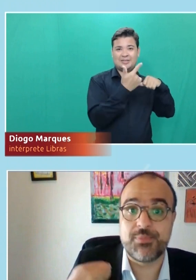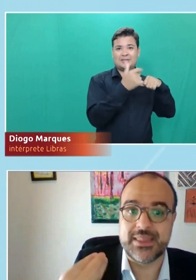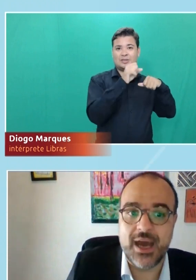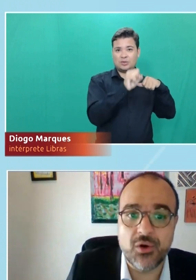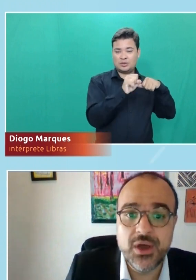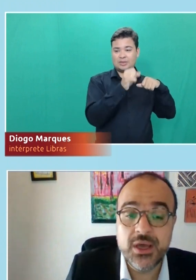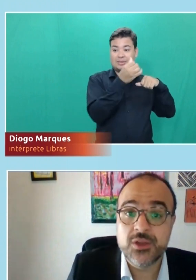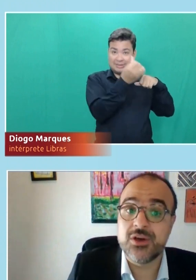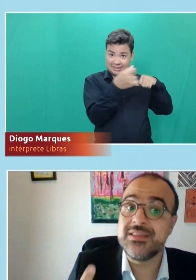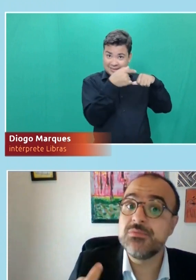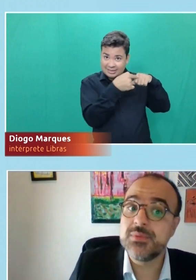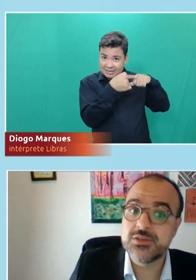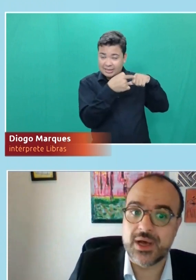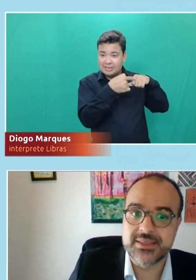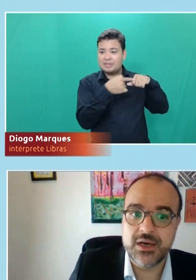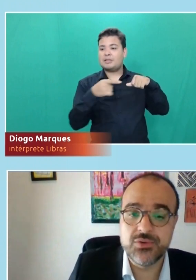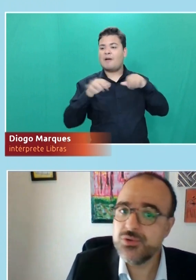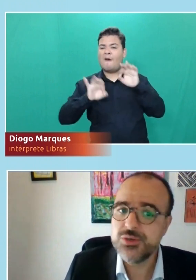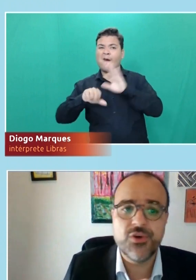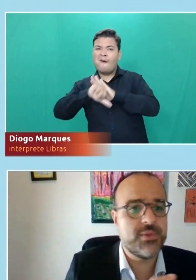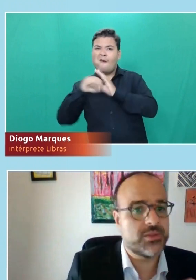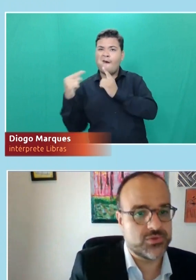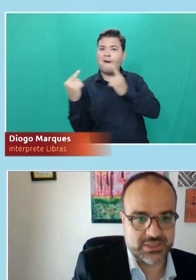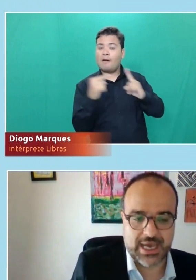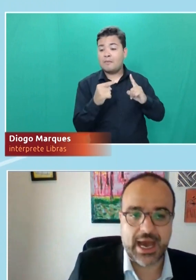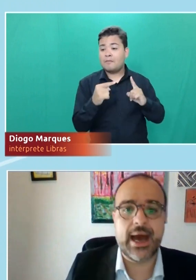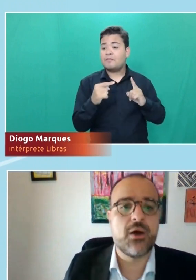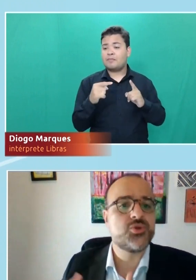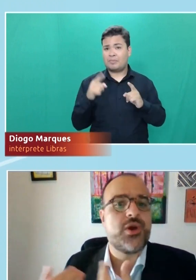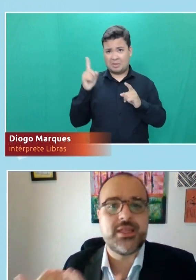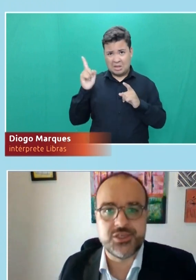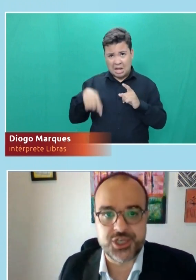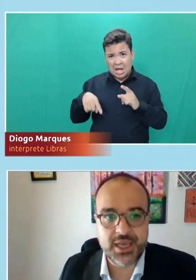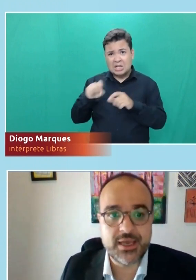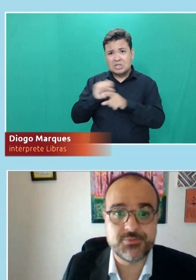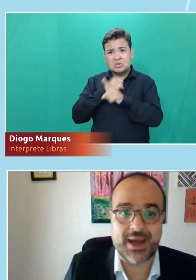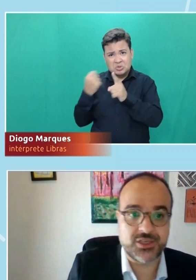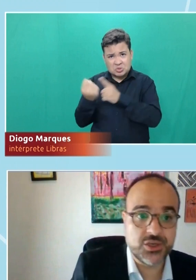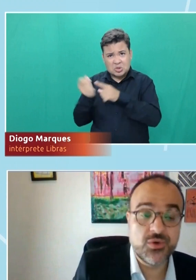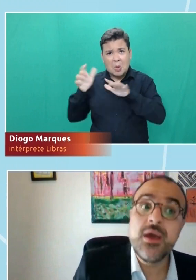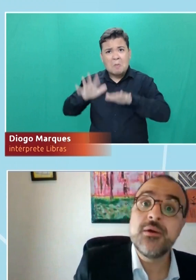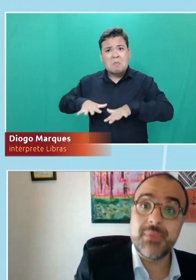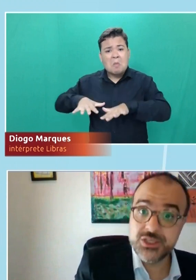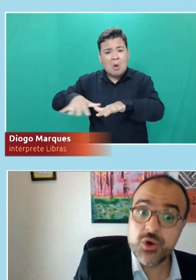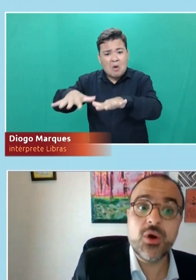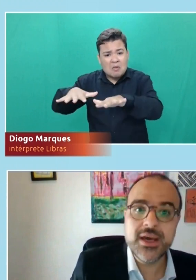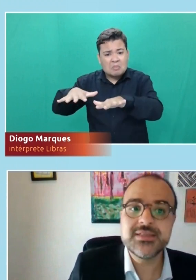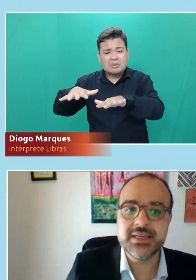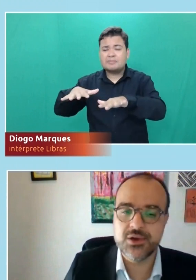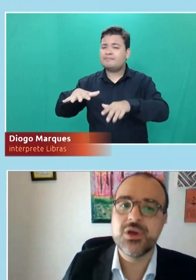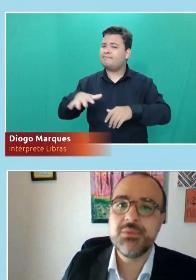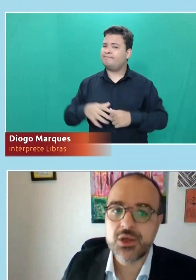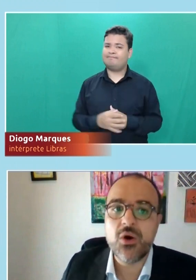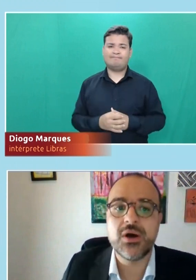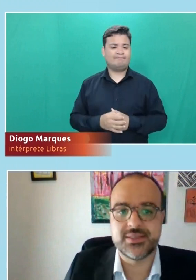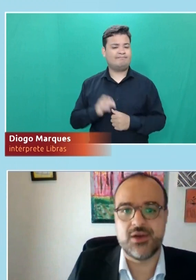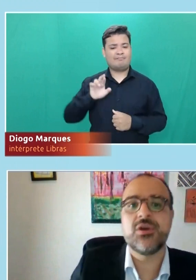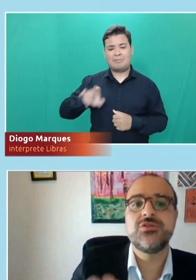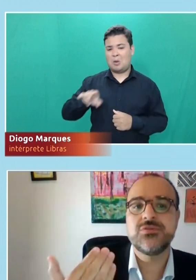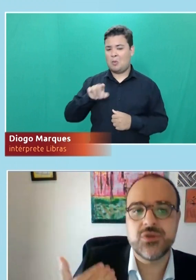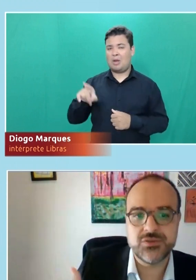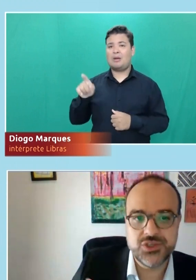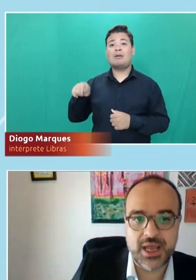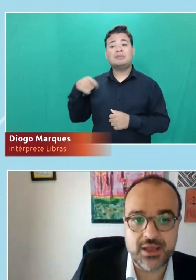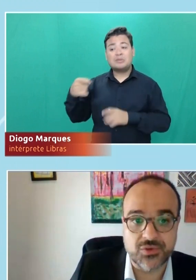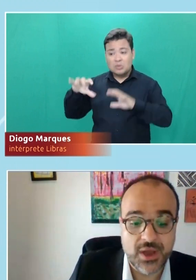único do Código Penal. Nós temos uma situação não de movimento social, de ONG, de partido, mas de organização criminosa,